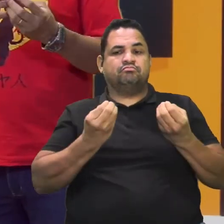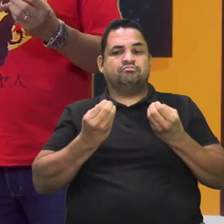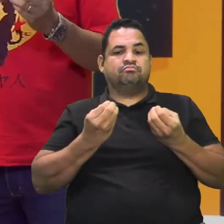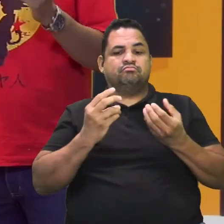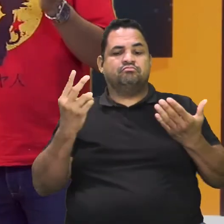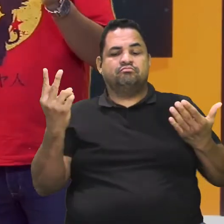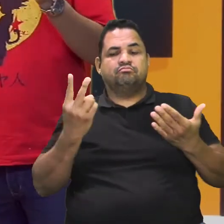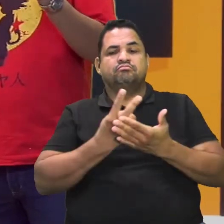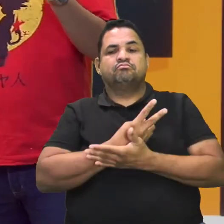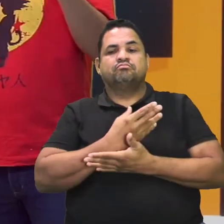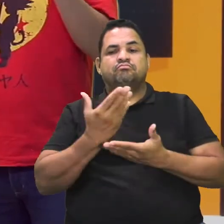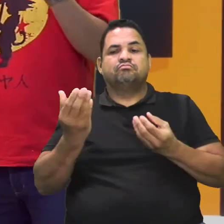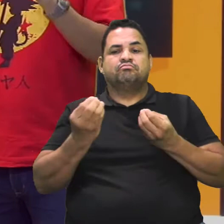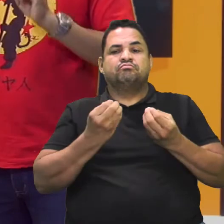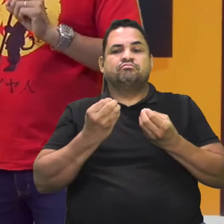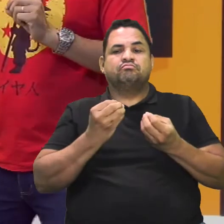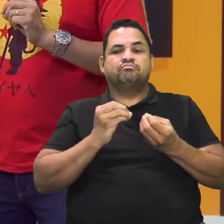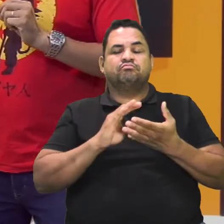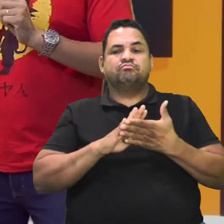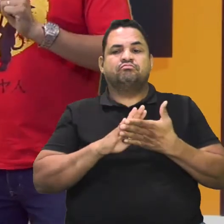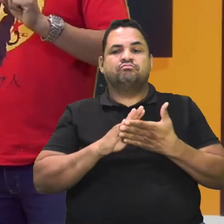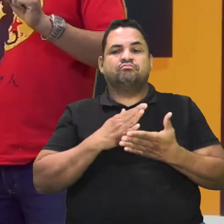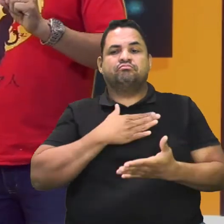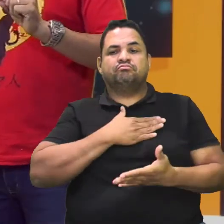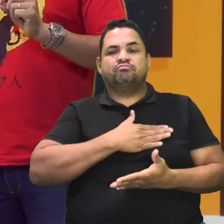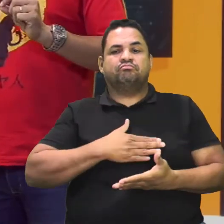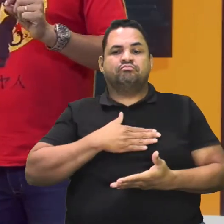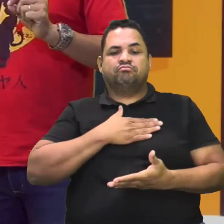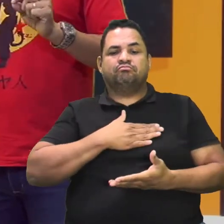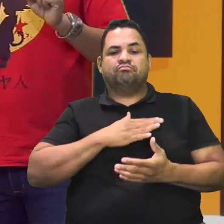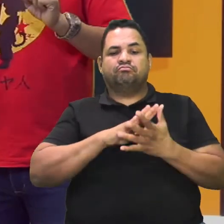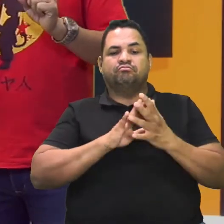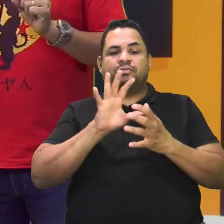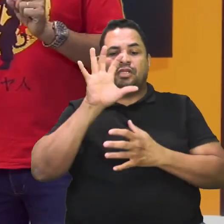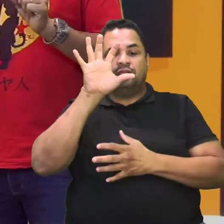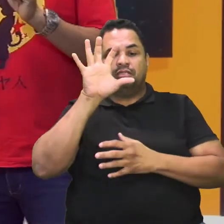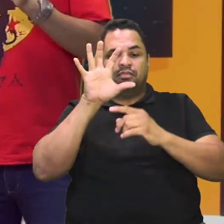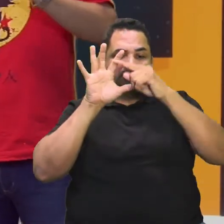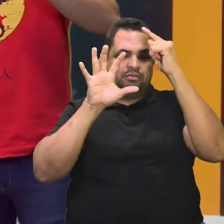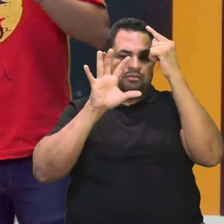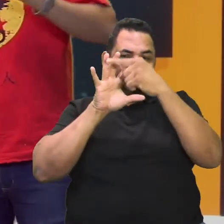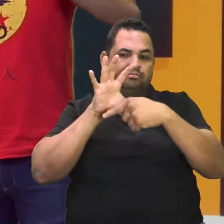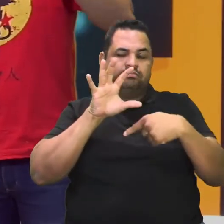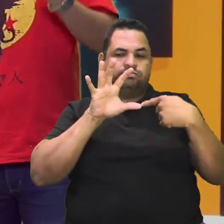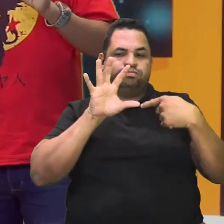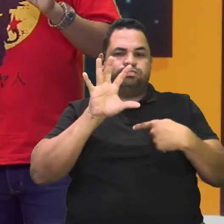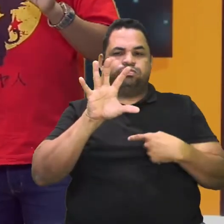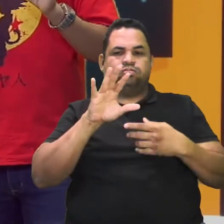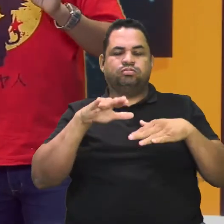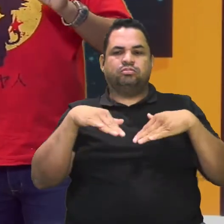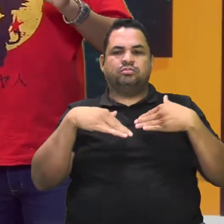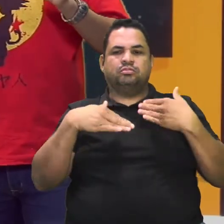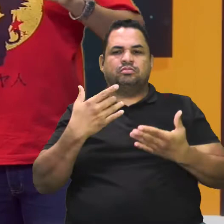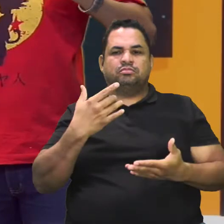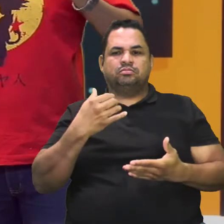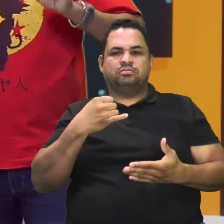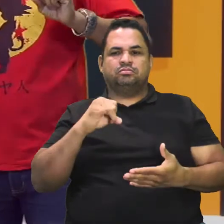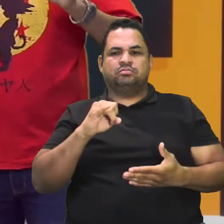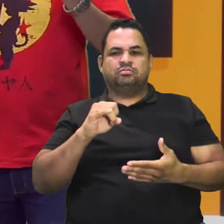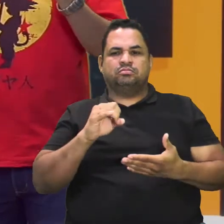que vai funcionar essa questão de distribuição. E eu gostei muito da antena parabólica, porque é o seguinte, se um dia